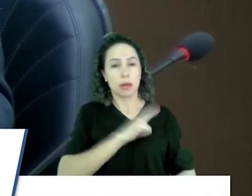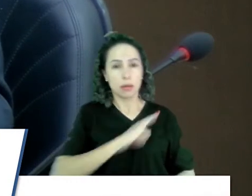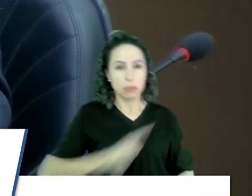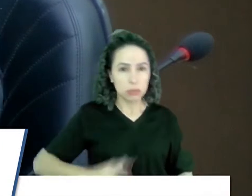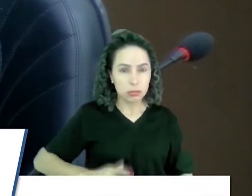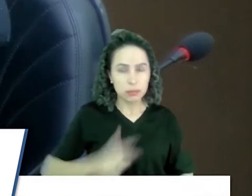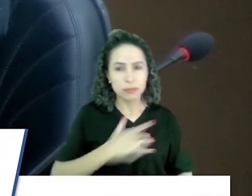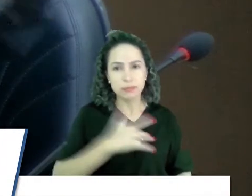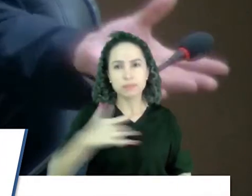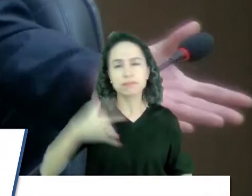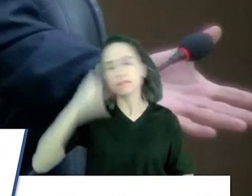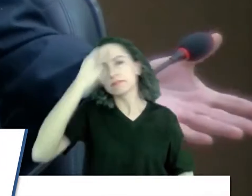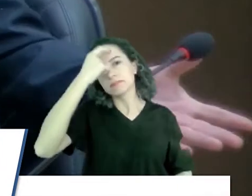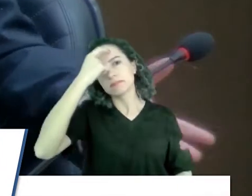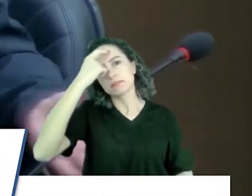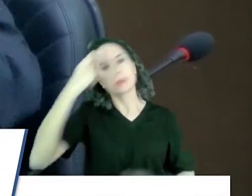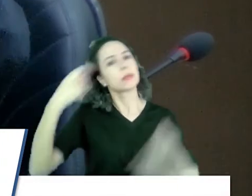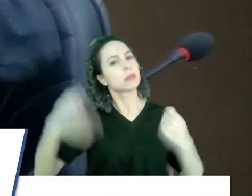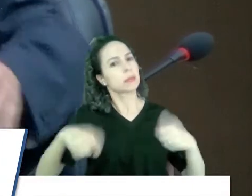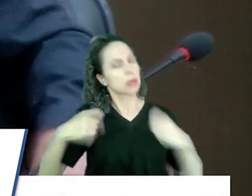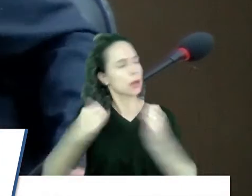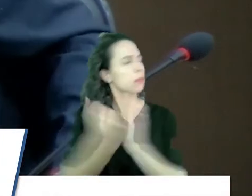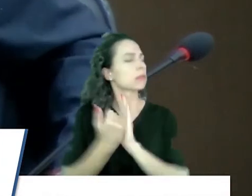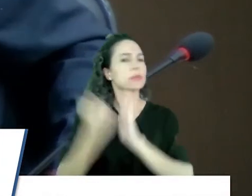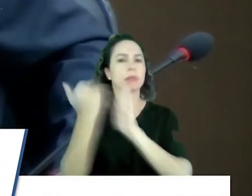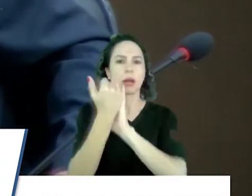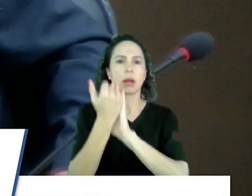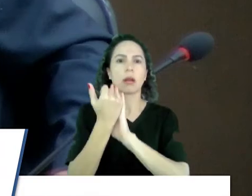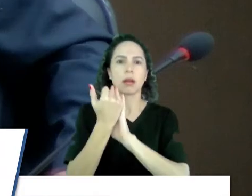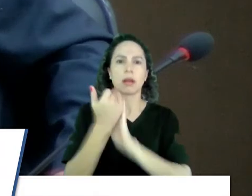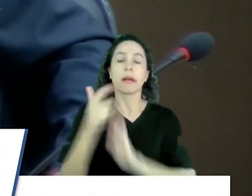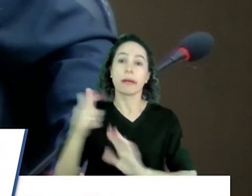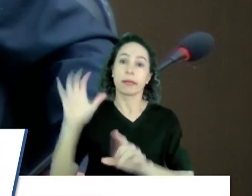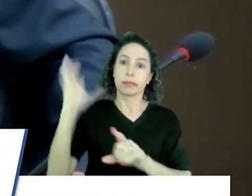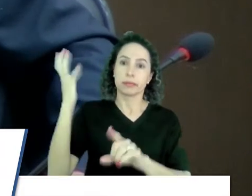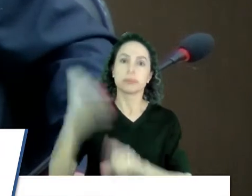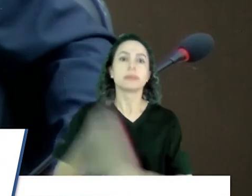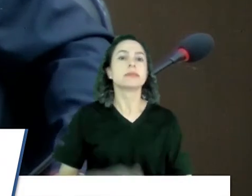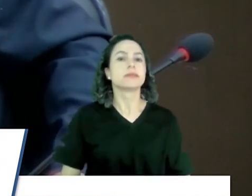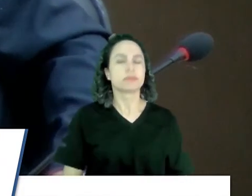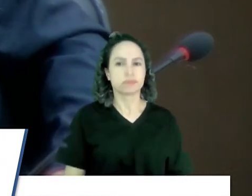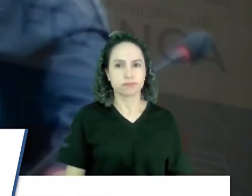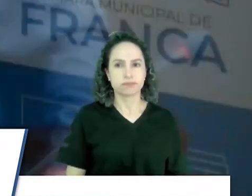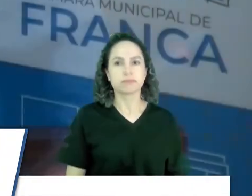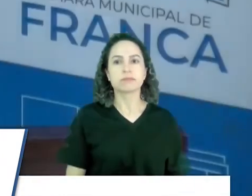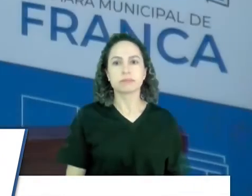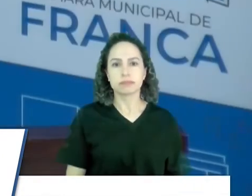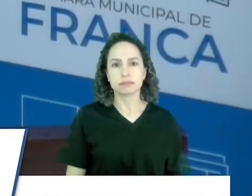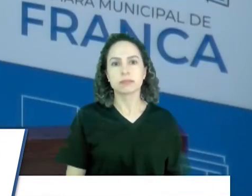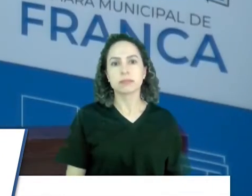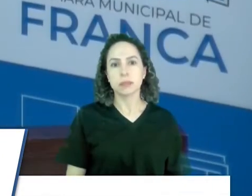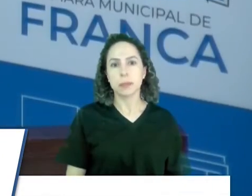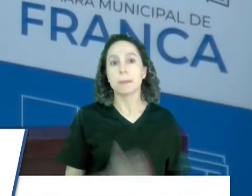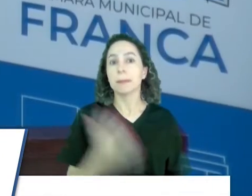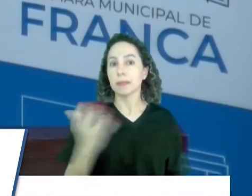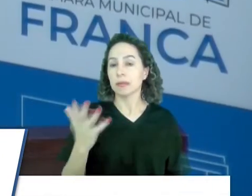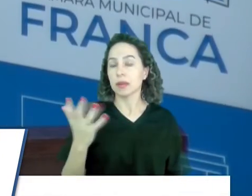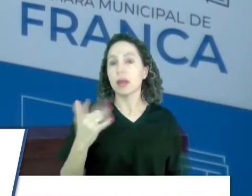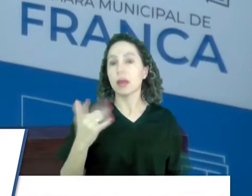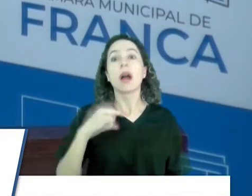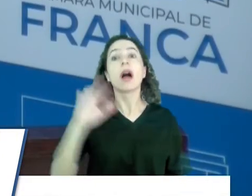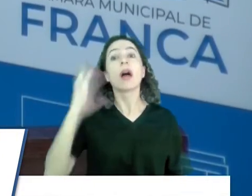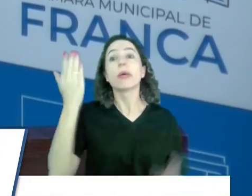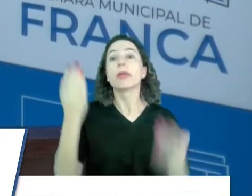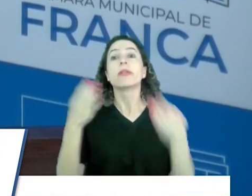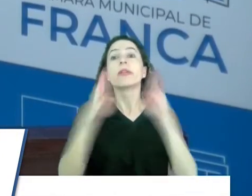mental precisa de muito mais. E é isso que acontece. E não à toa que ele tendeu para esse fechamento, porque